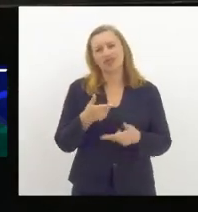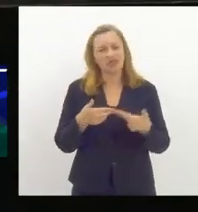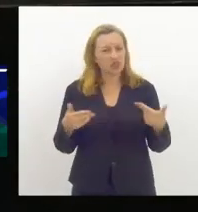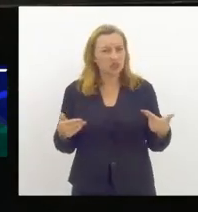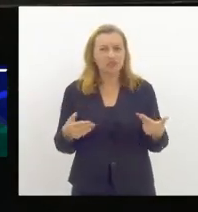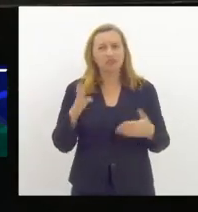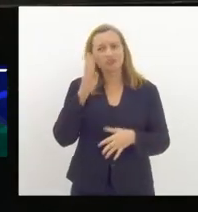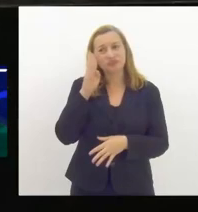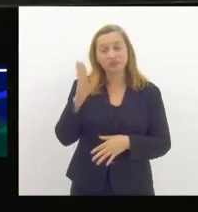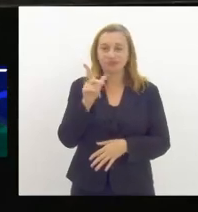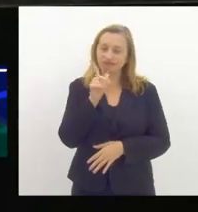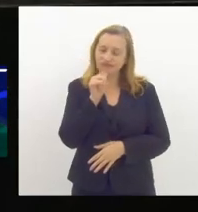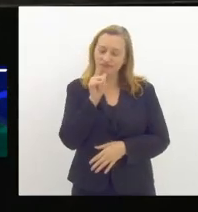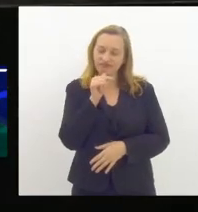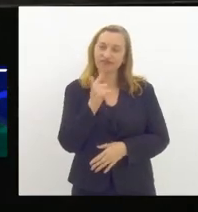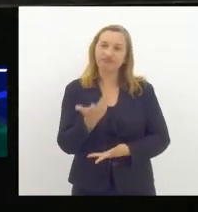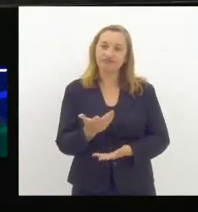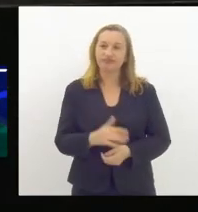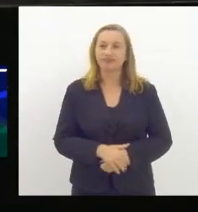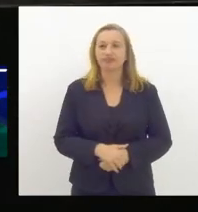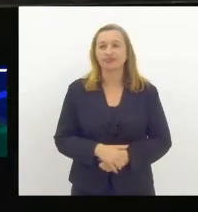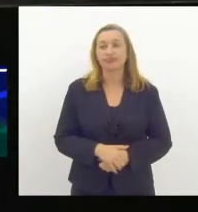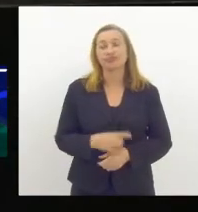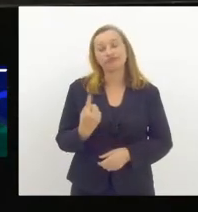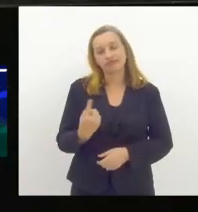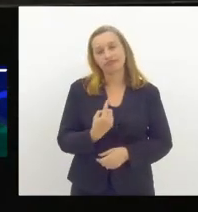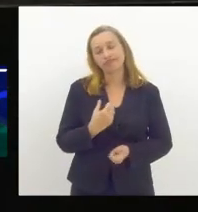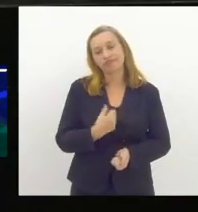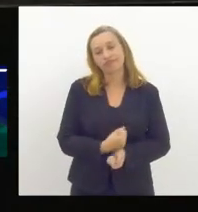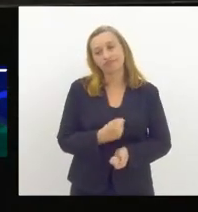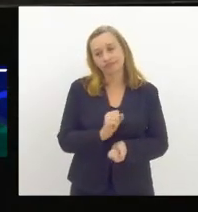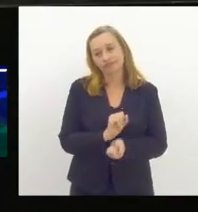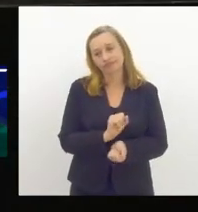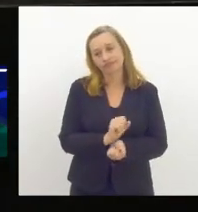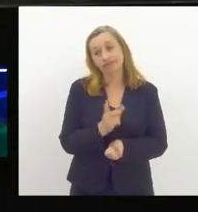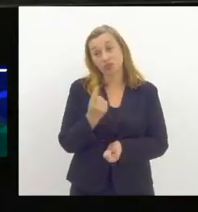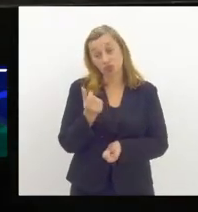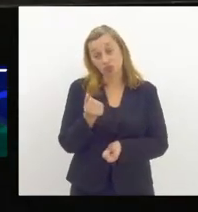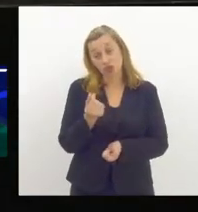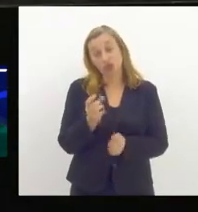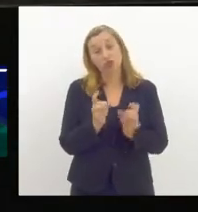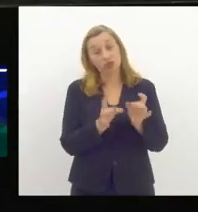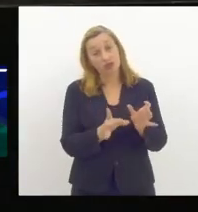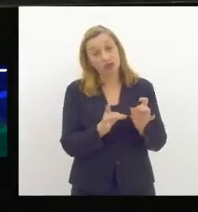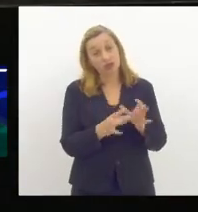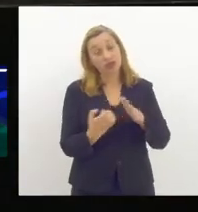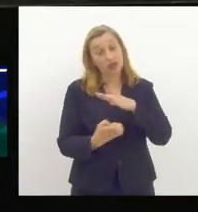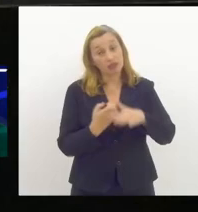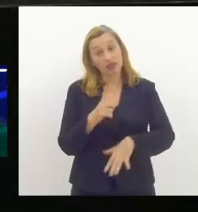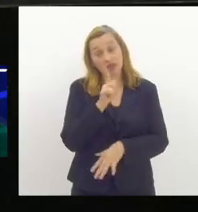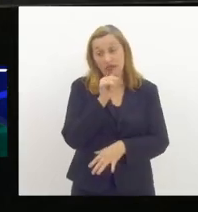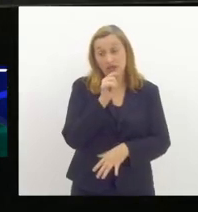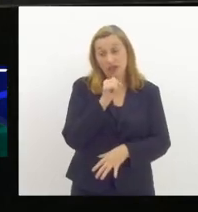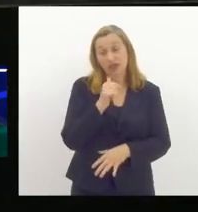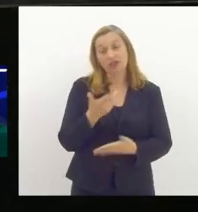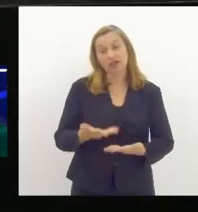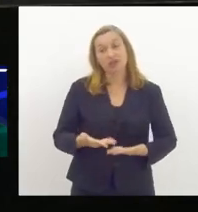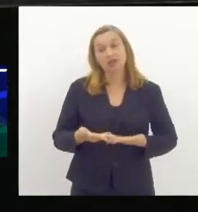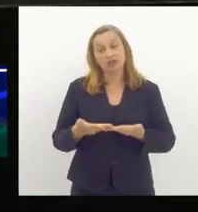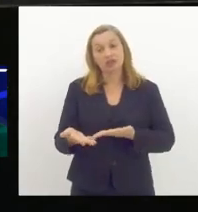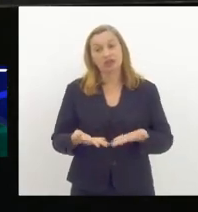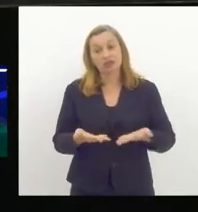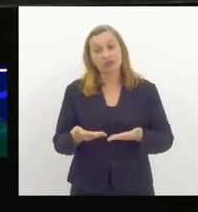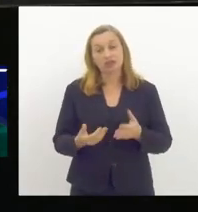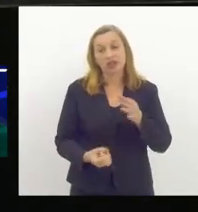principalmente de água e nós esperamos que o dinheiro da venda da Cedae que sirva pelo menos para